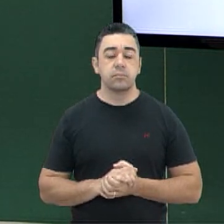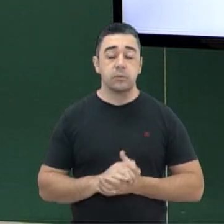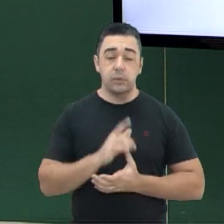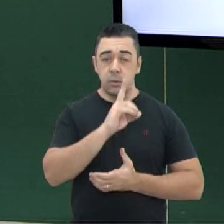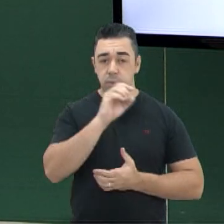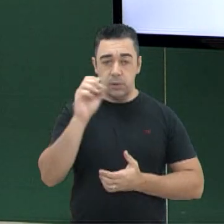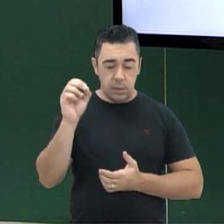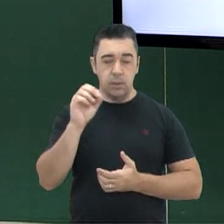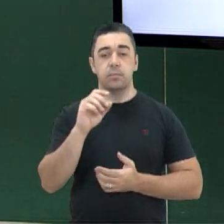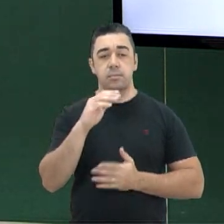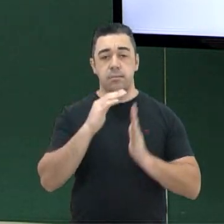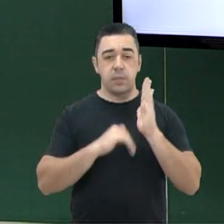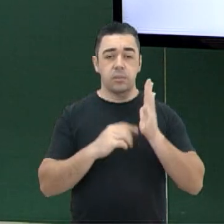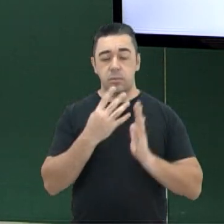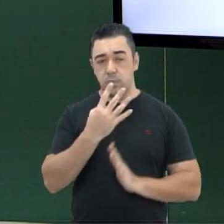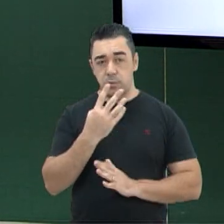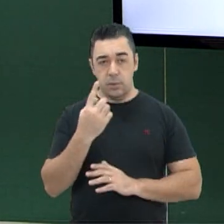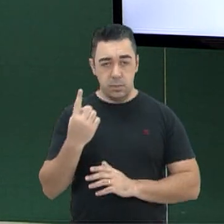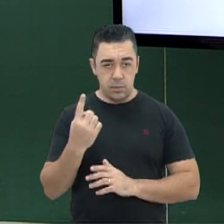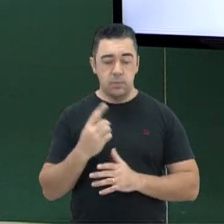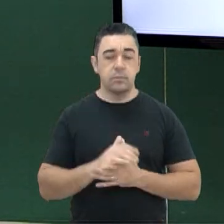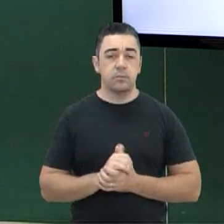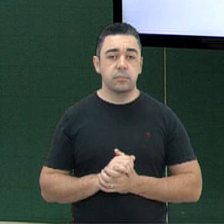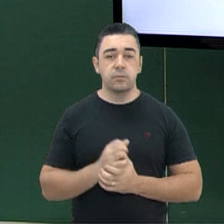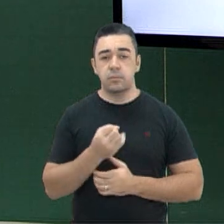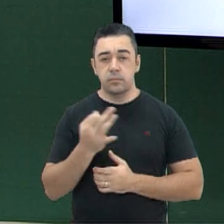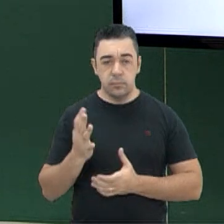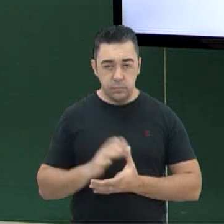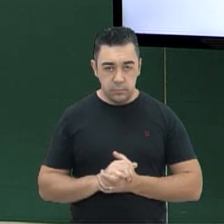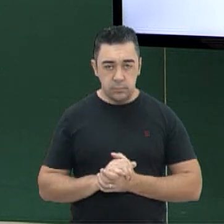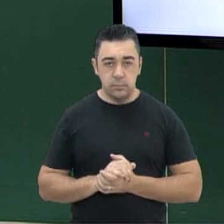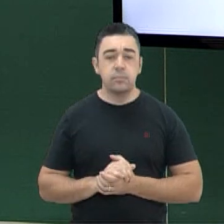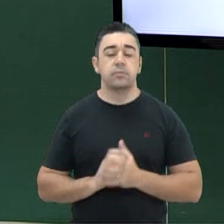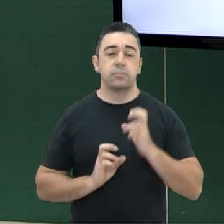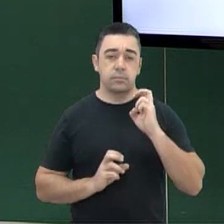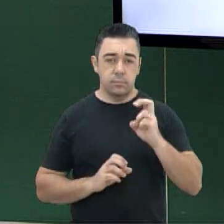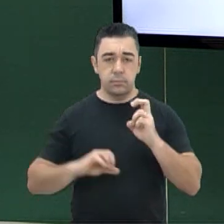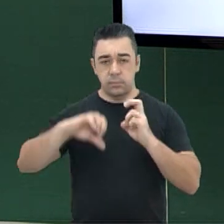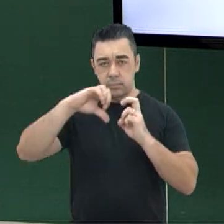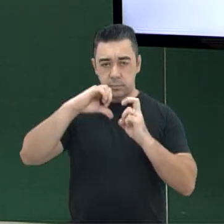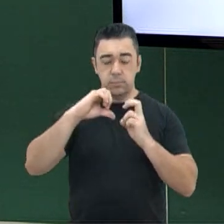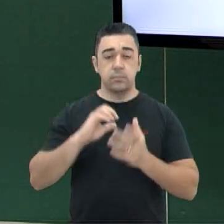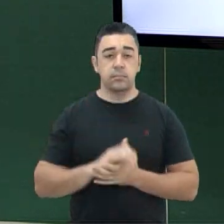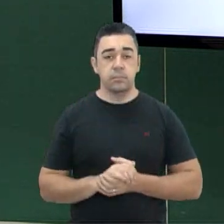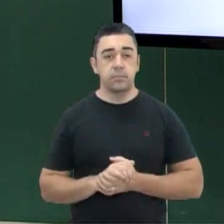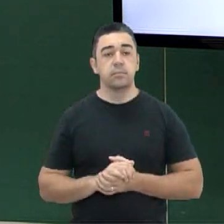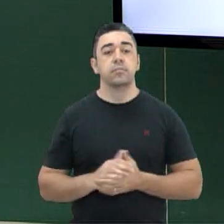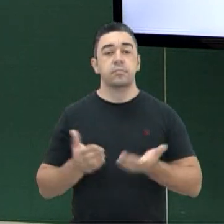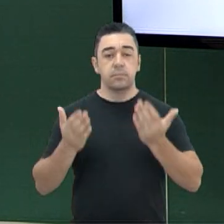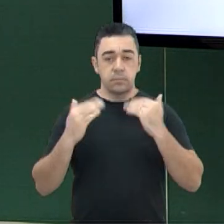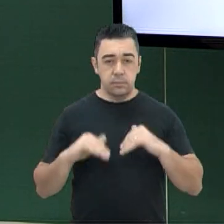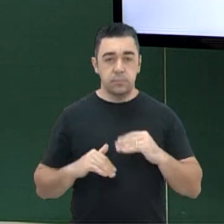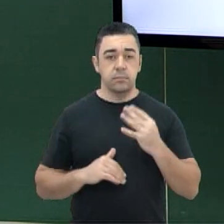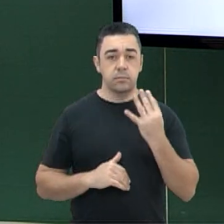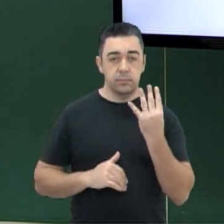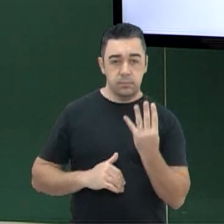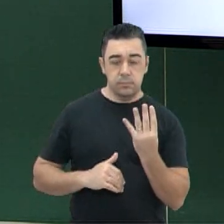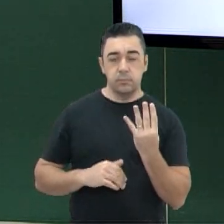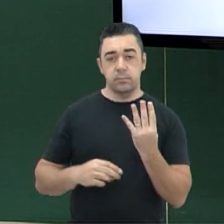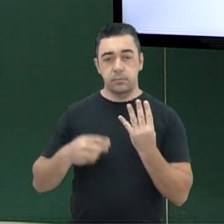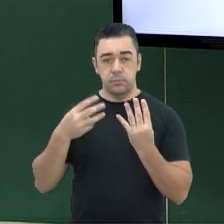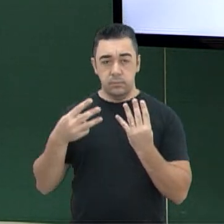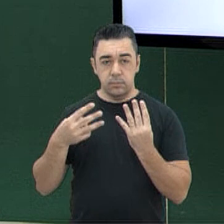subtrair 41. 100 menos 41 ficou 59. Agora vai subtraindo de novo, até tentar